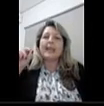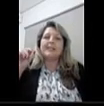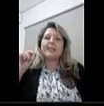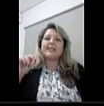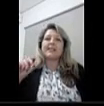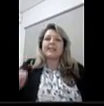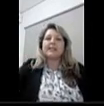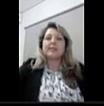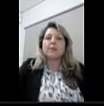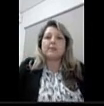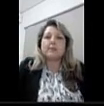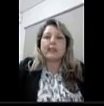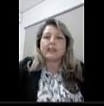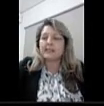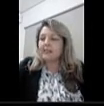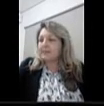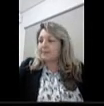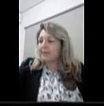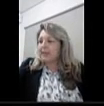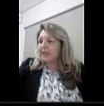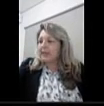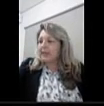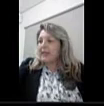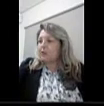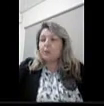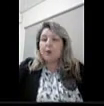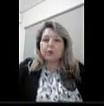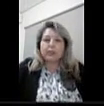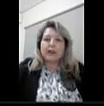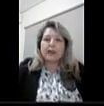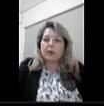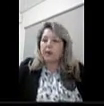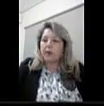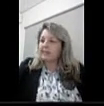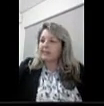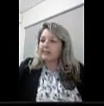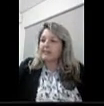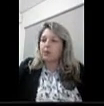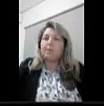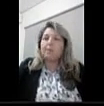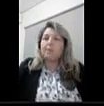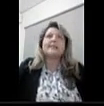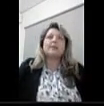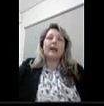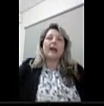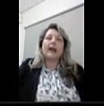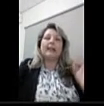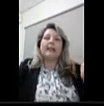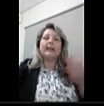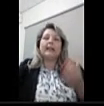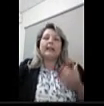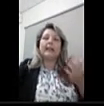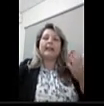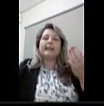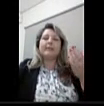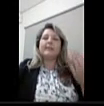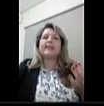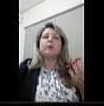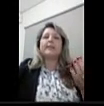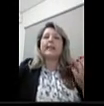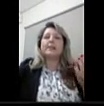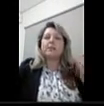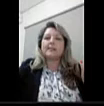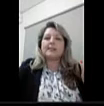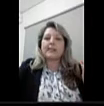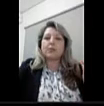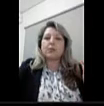às vezes, a criança com dislexia de um modo geral, as crianças começam a ler, você